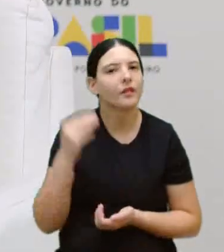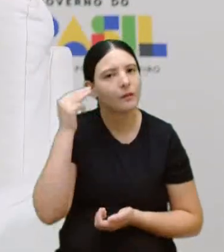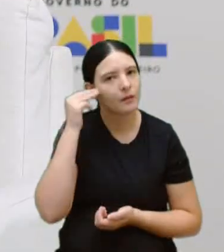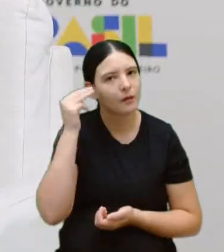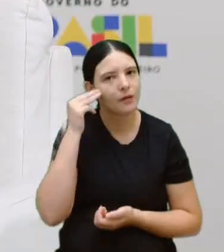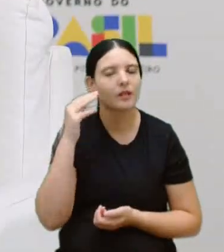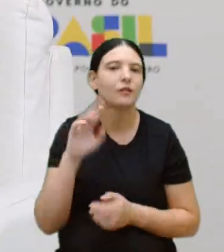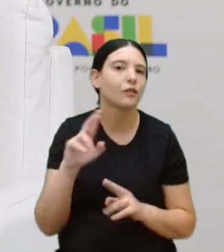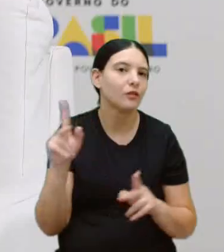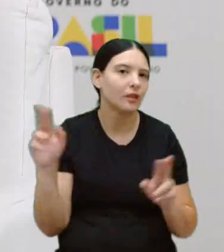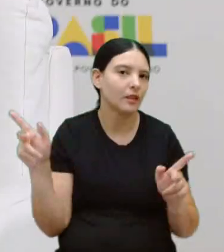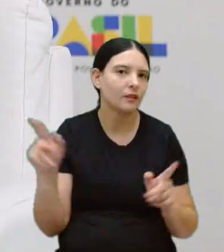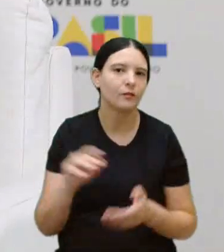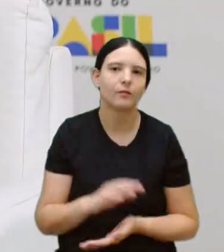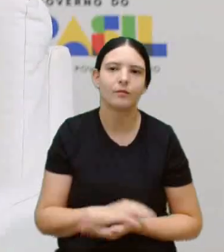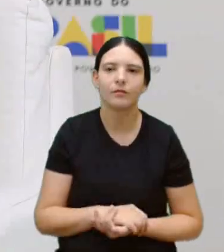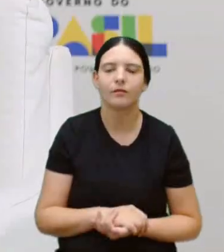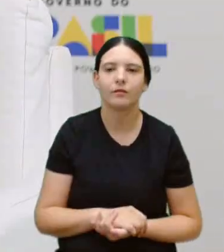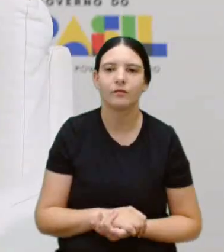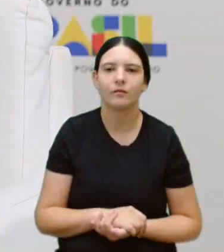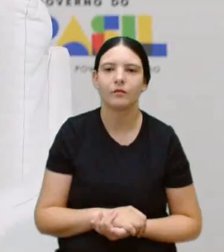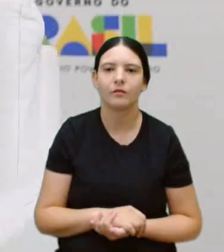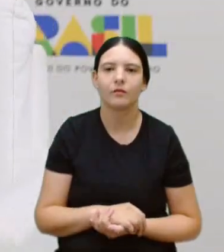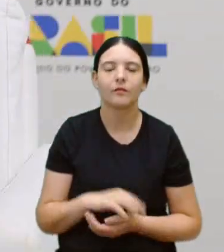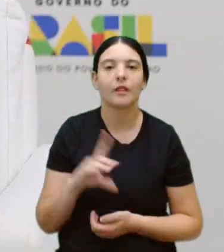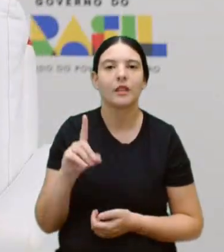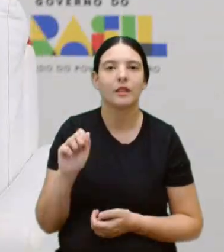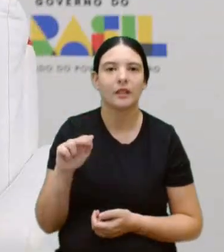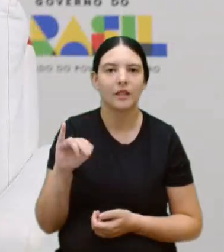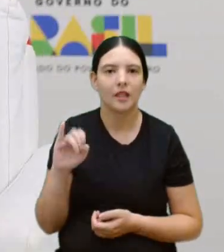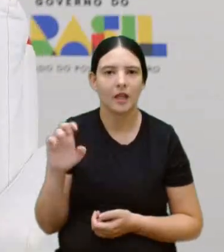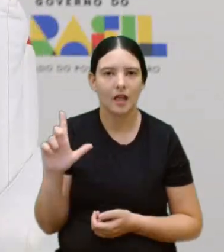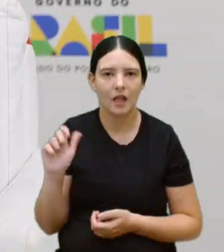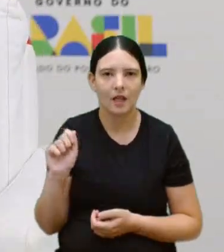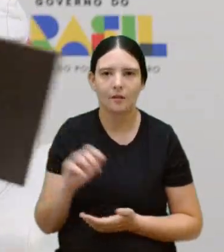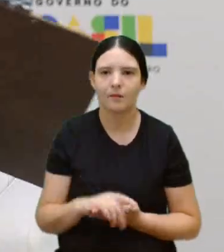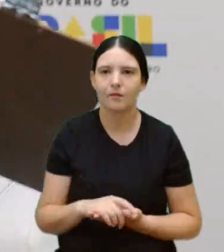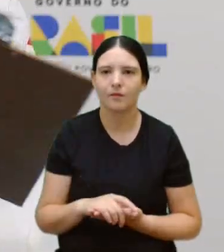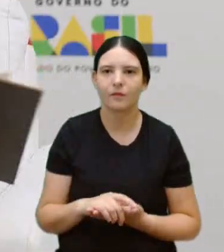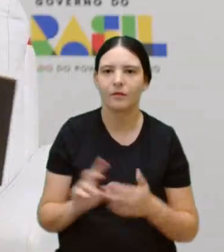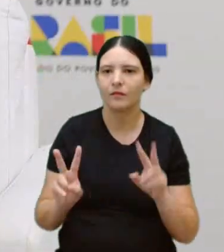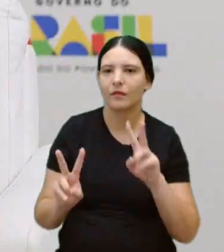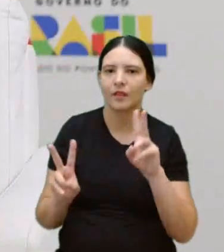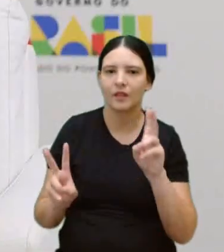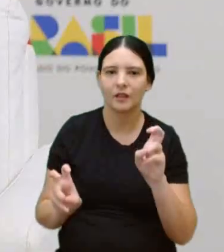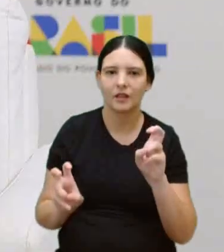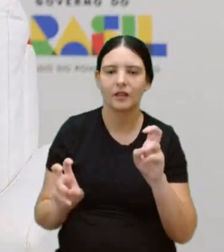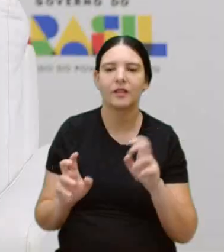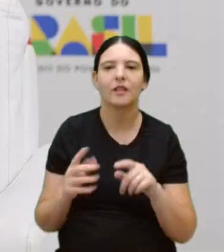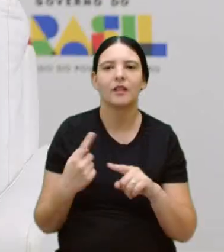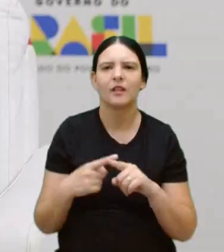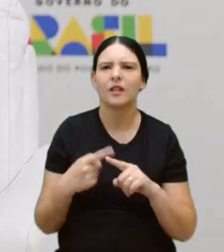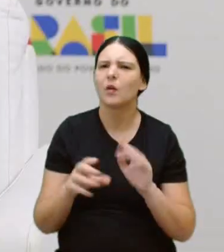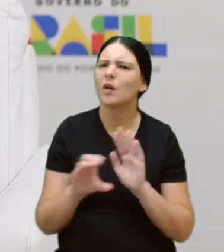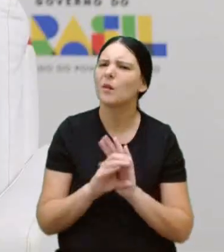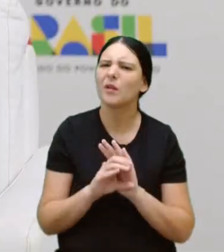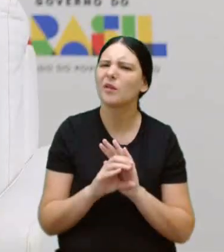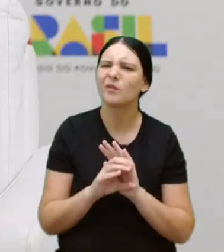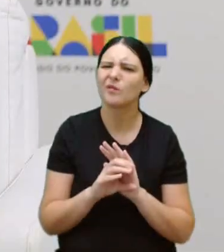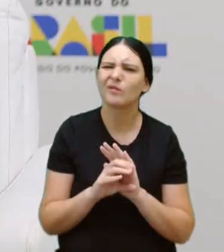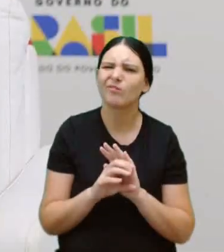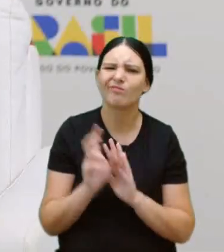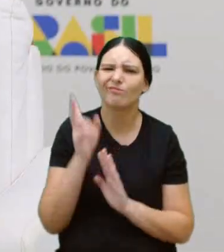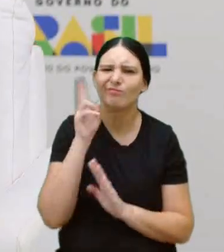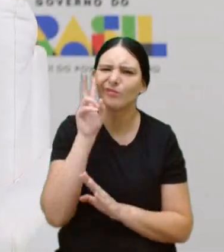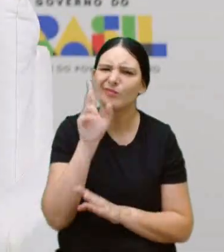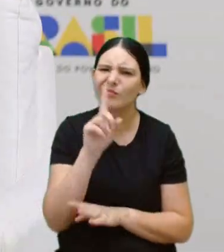diferente. Daniela, só um trechinho. Esse é no... Qual capítulo é esse mesmo que eu não estou agora... Ele